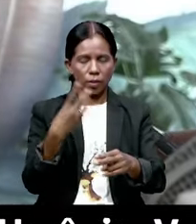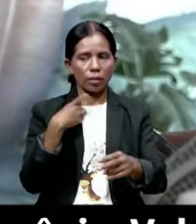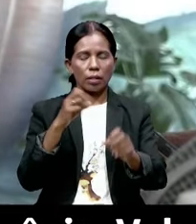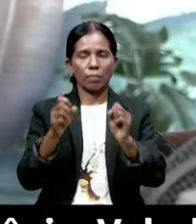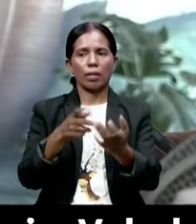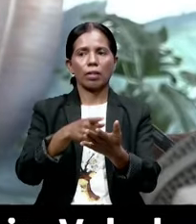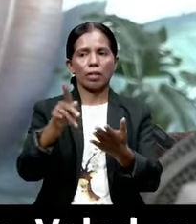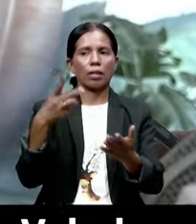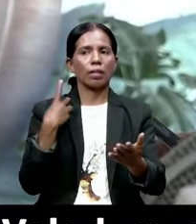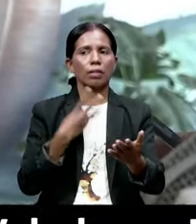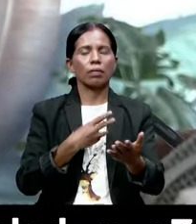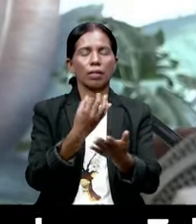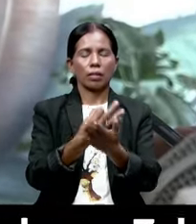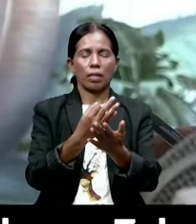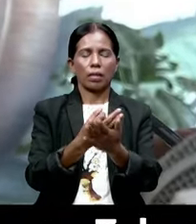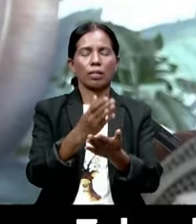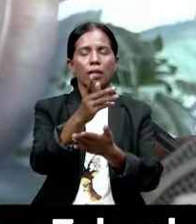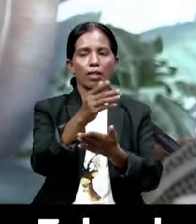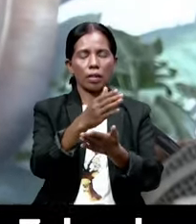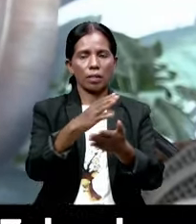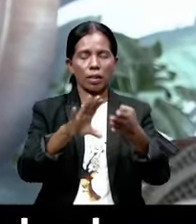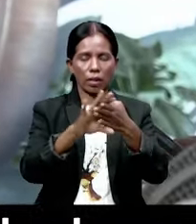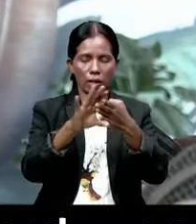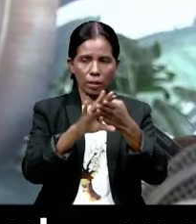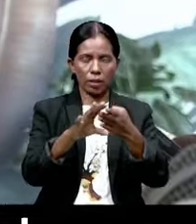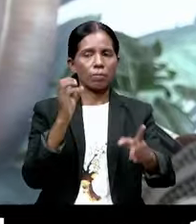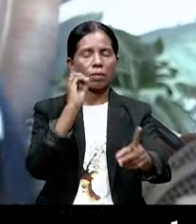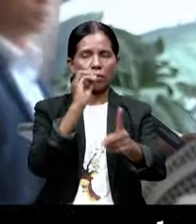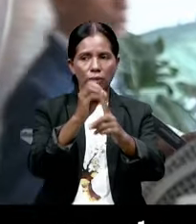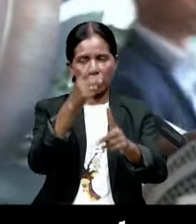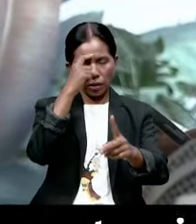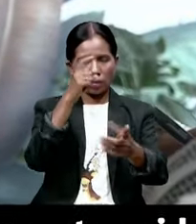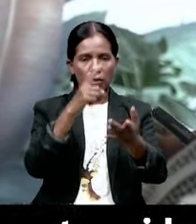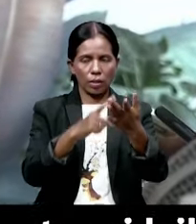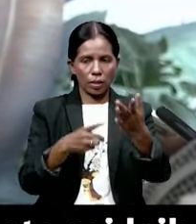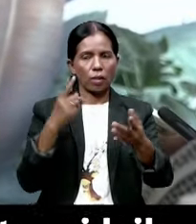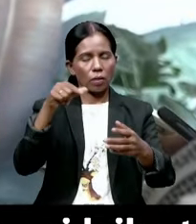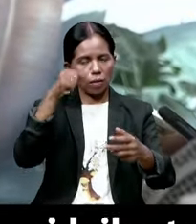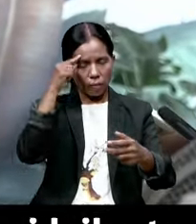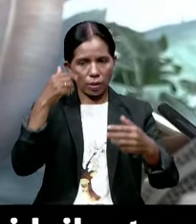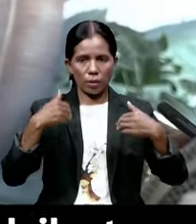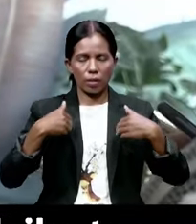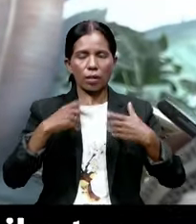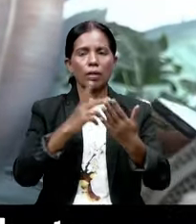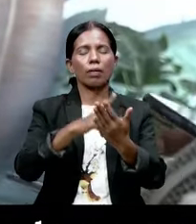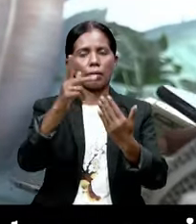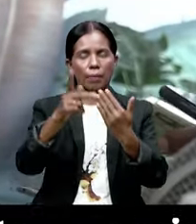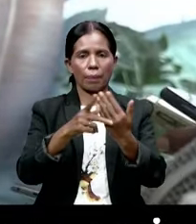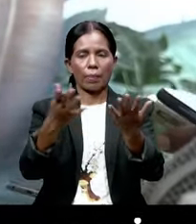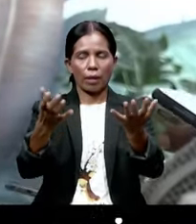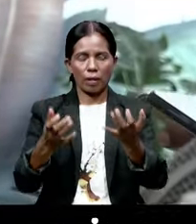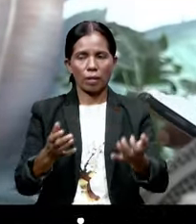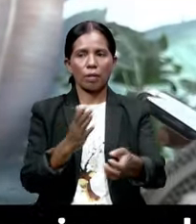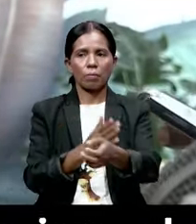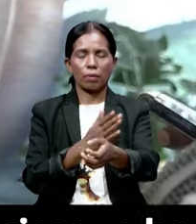ho ita ninia cartão ida ne maka ninia objetivo tamba saida tamba governo iha ninia programa hakara